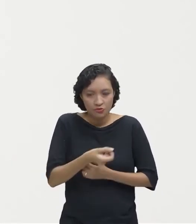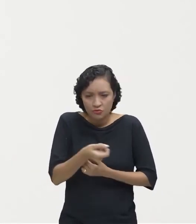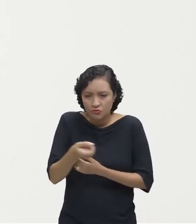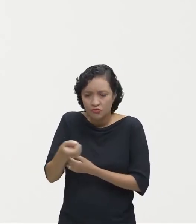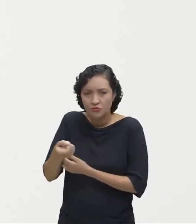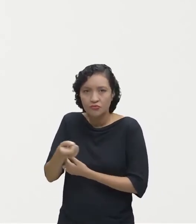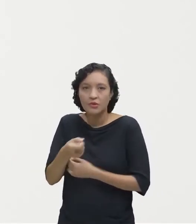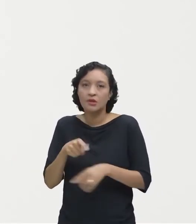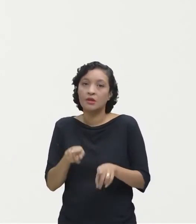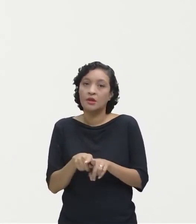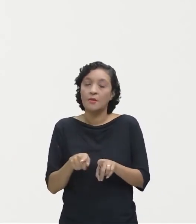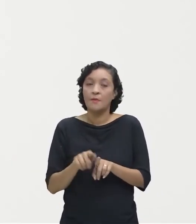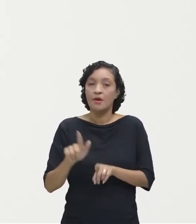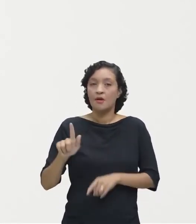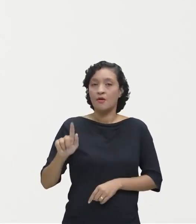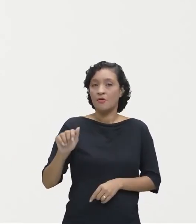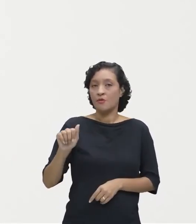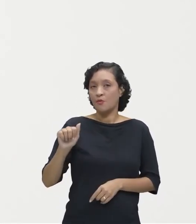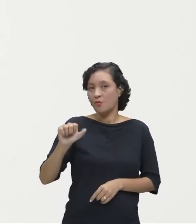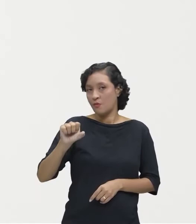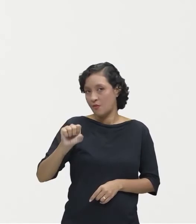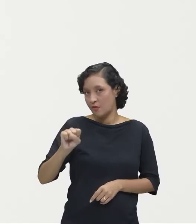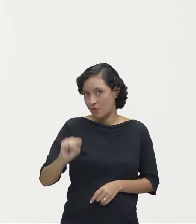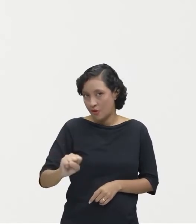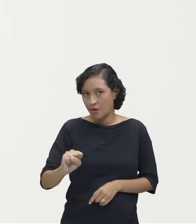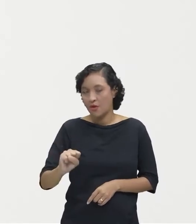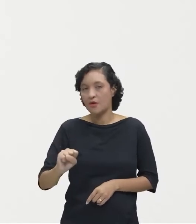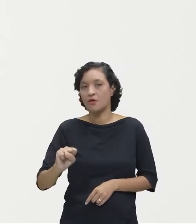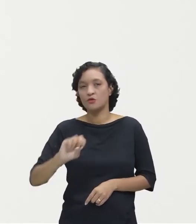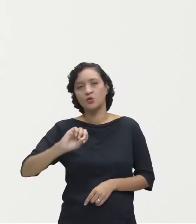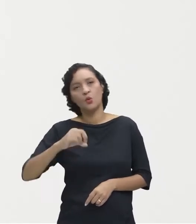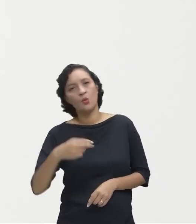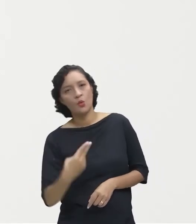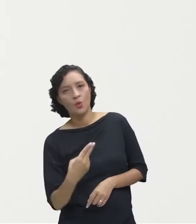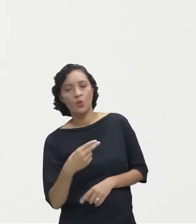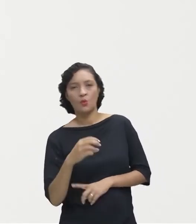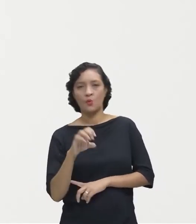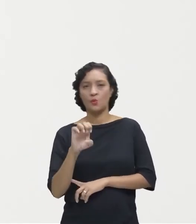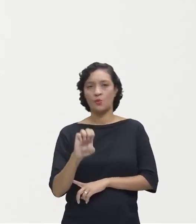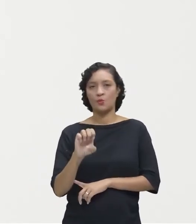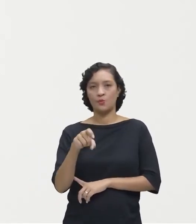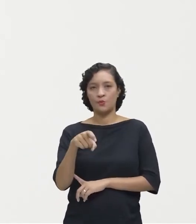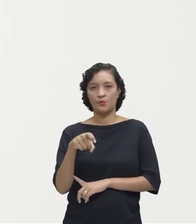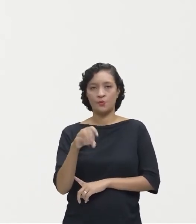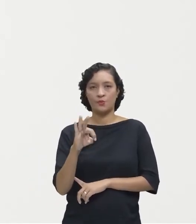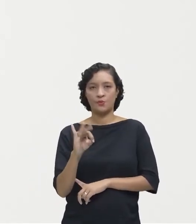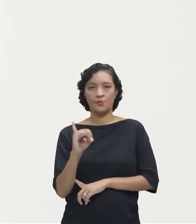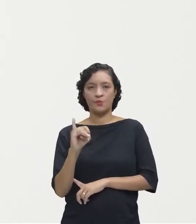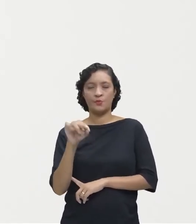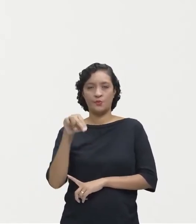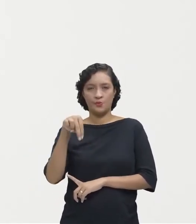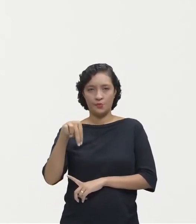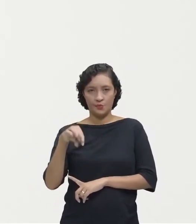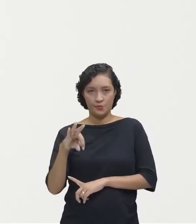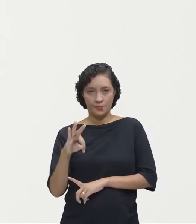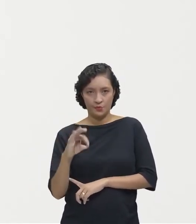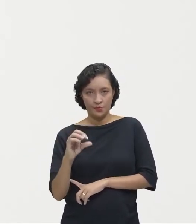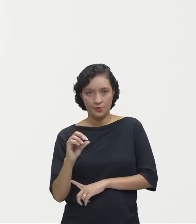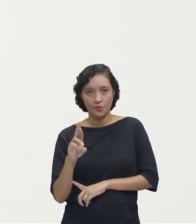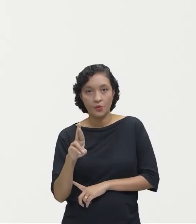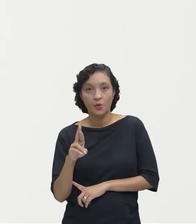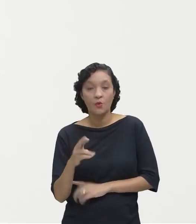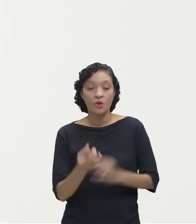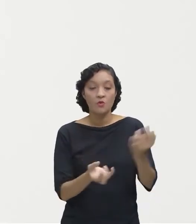de gás, ou então o extintor. Vocês sabem o que é extintor? Extintor é aquilo lá que a gente